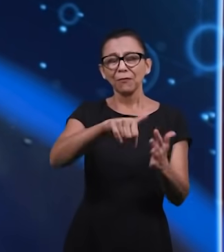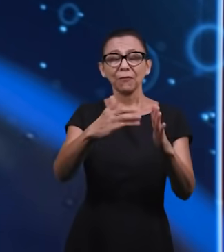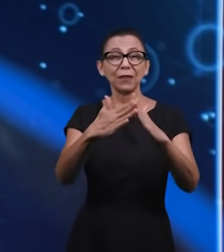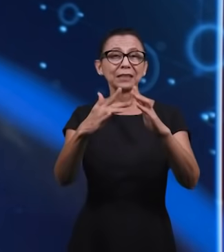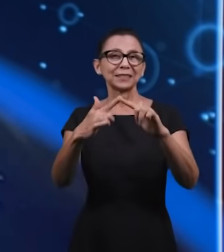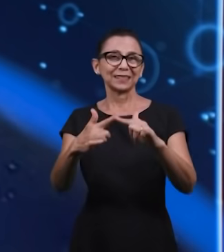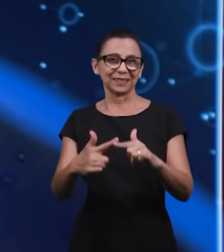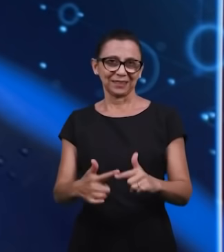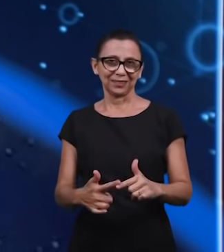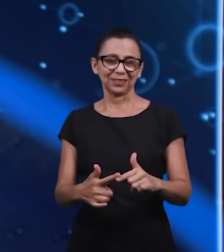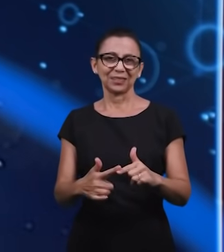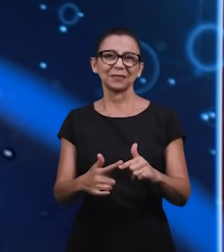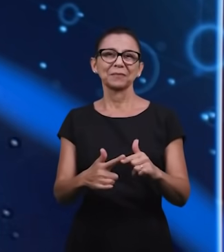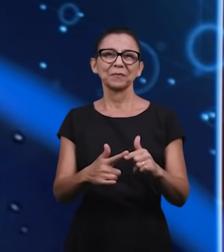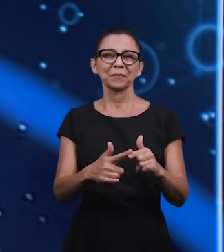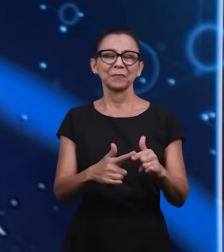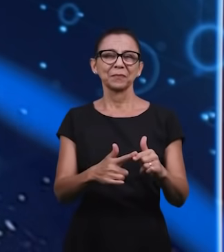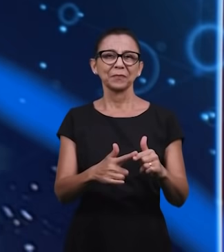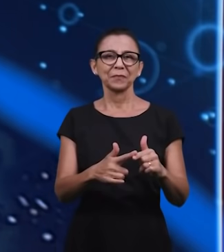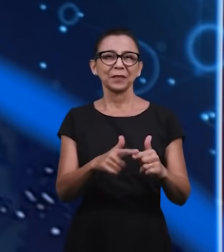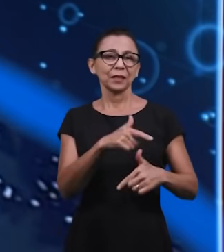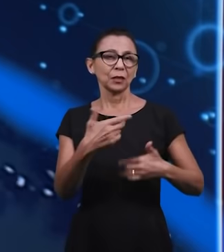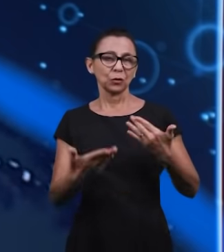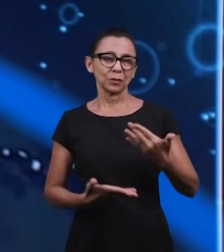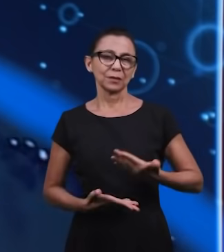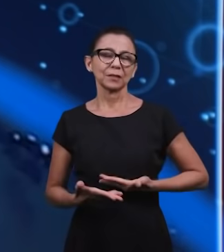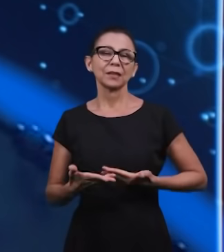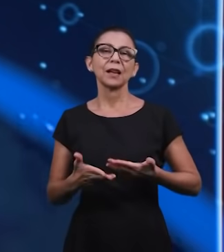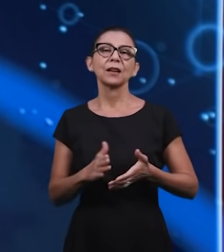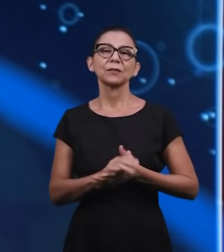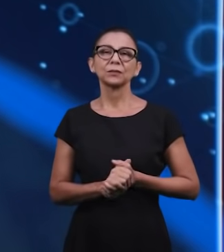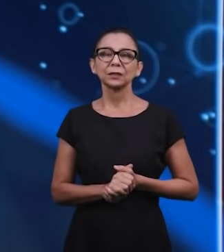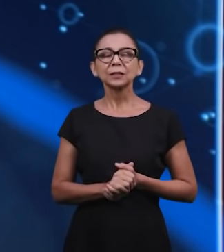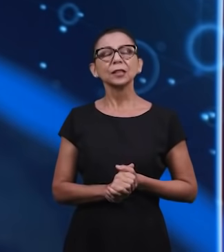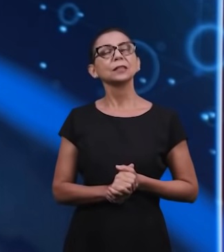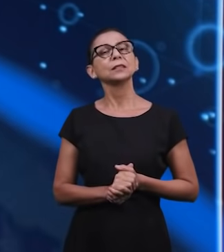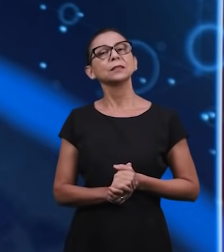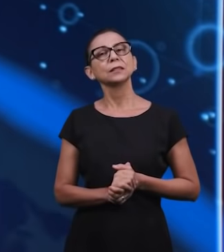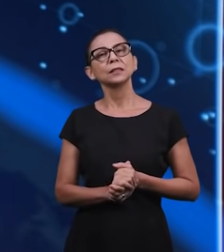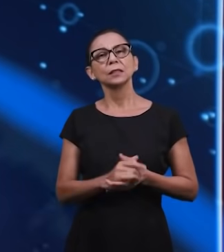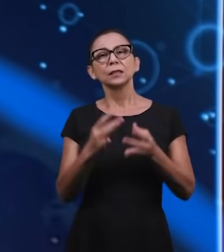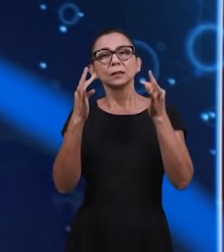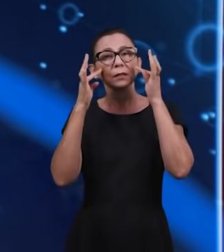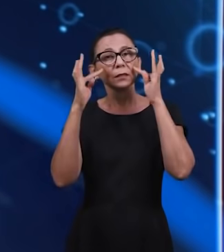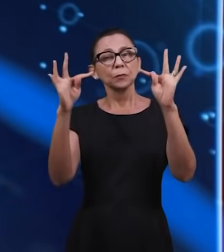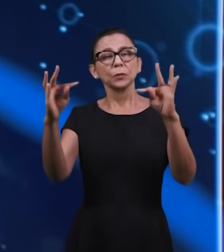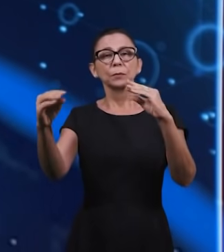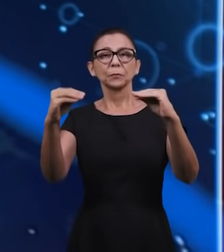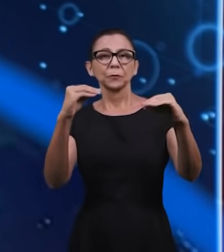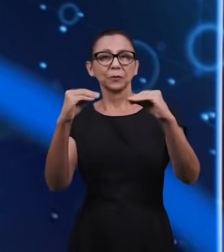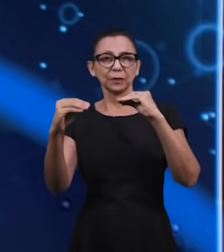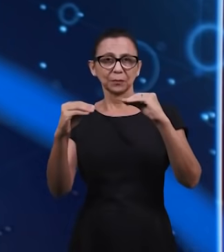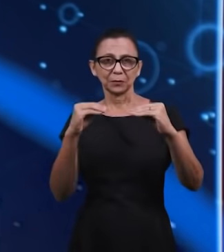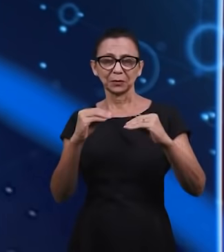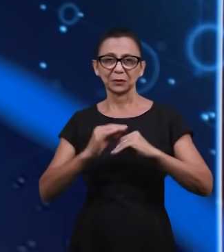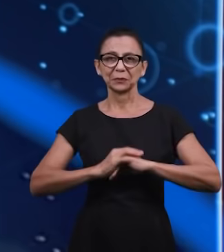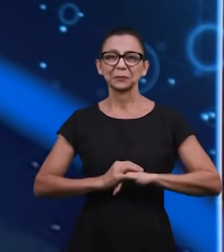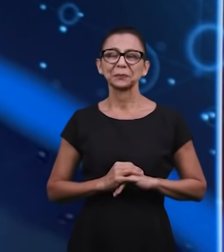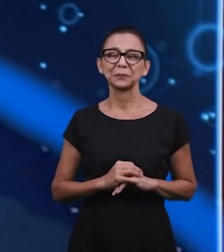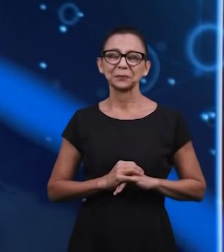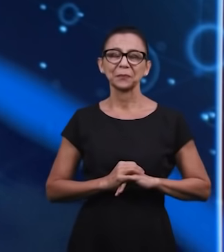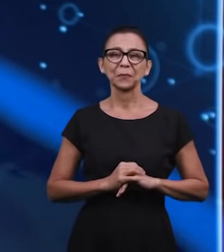igrejas que os irmãos têm participado desta programação, enviando estes testemunhos.